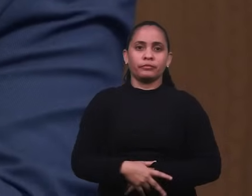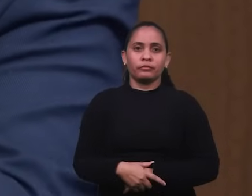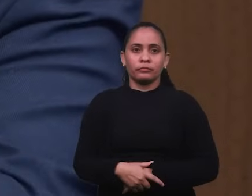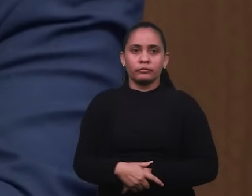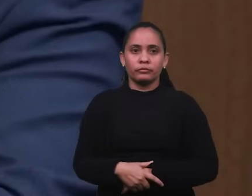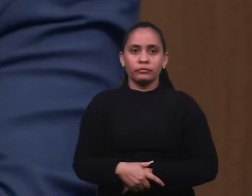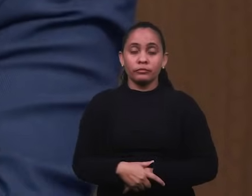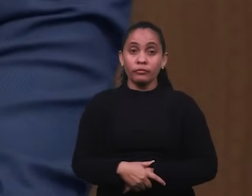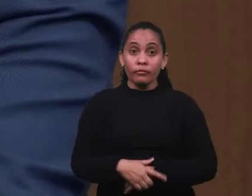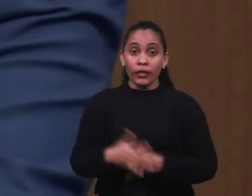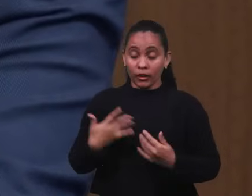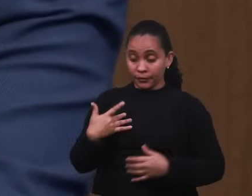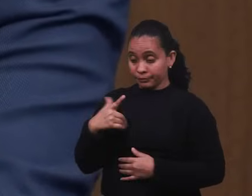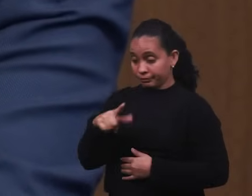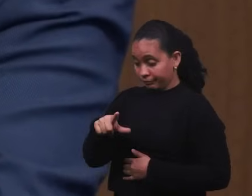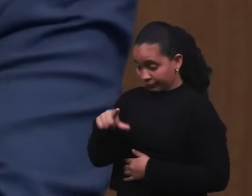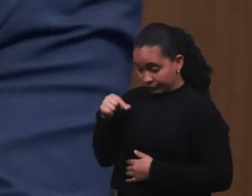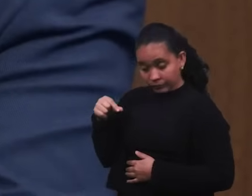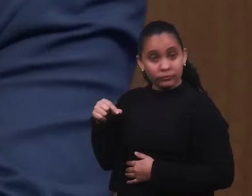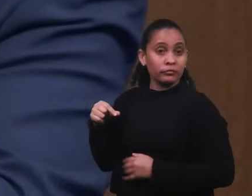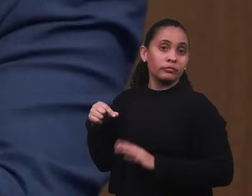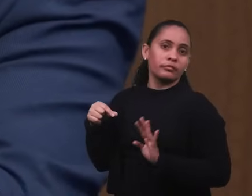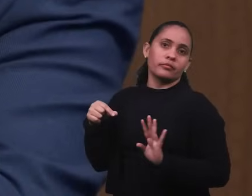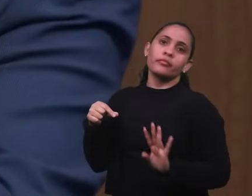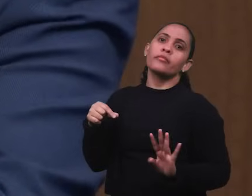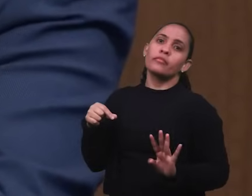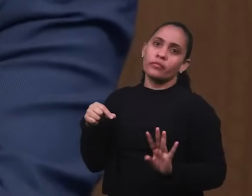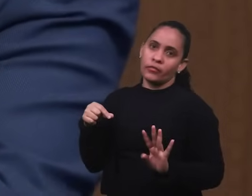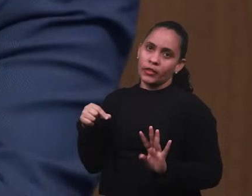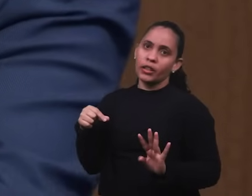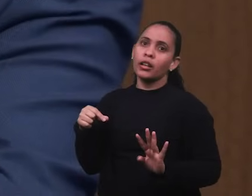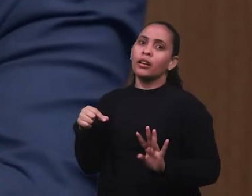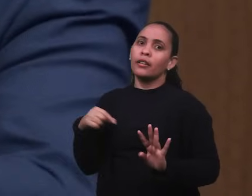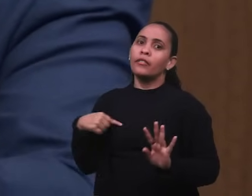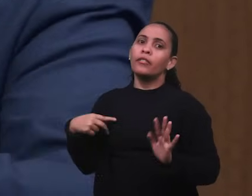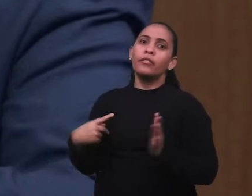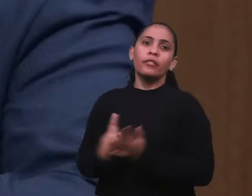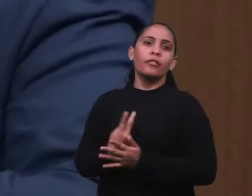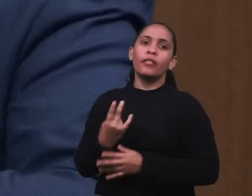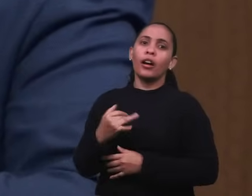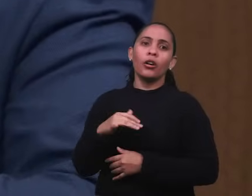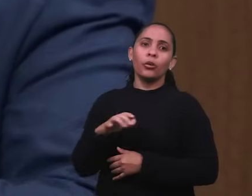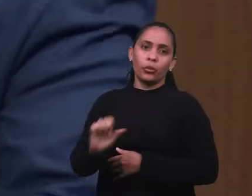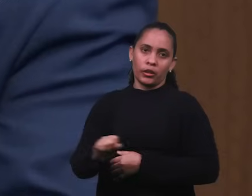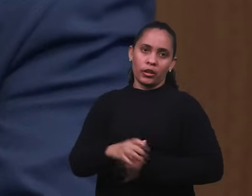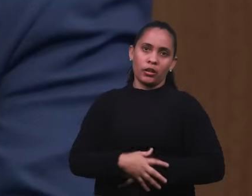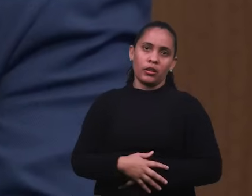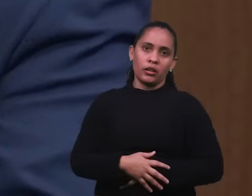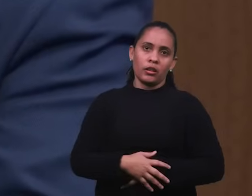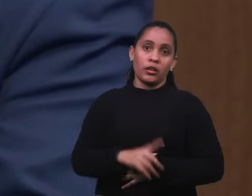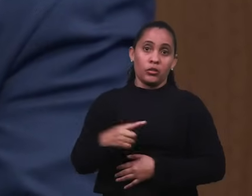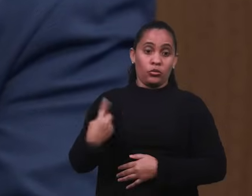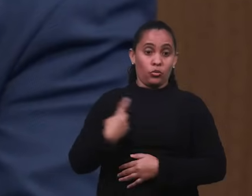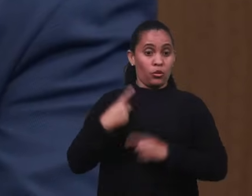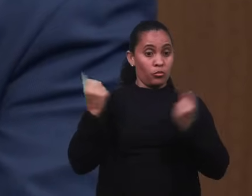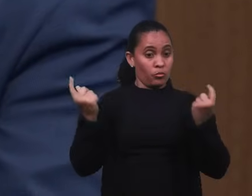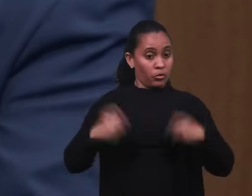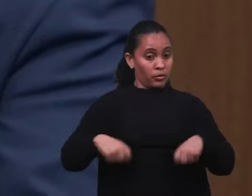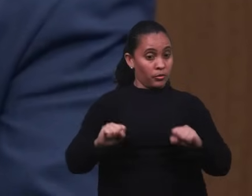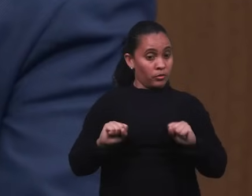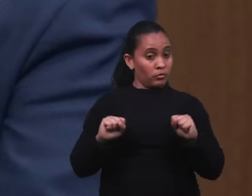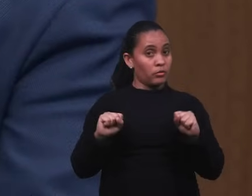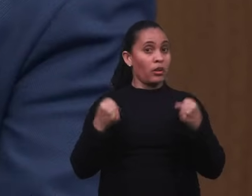homem fazer a sua escolha, né, isso vai daquilo que, ou seja, desse poder que nós podemos dizer